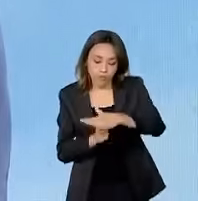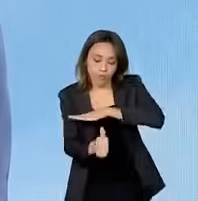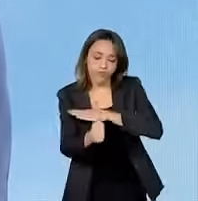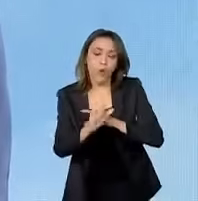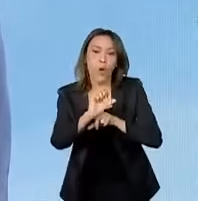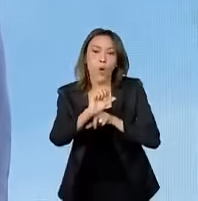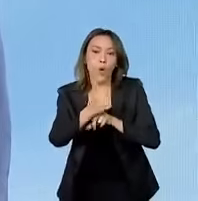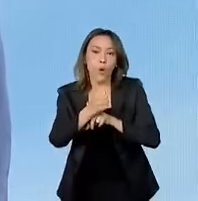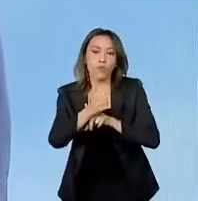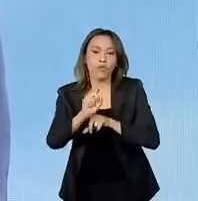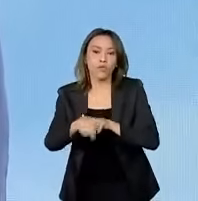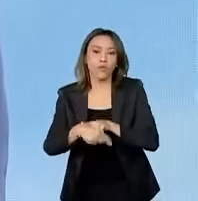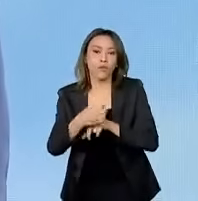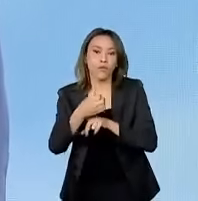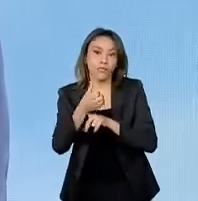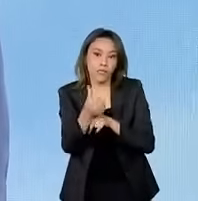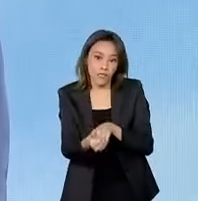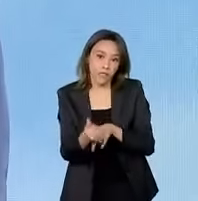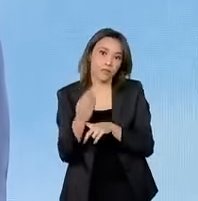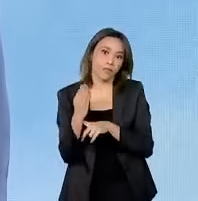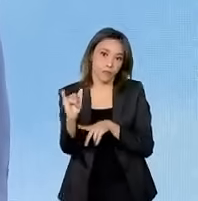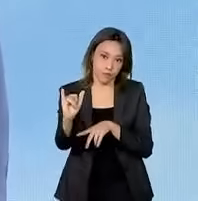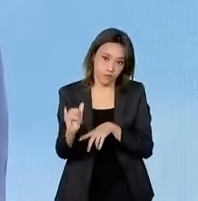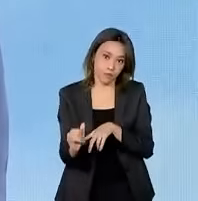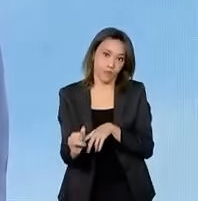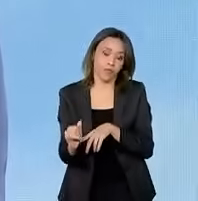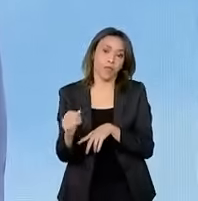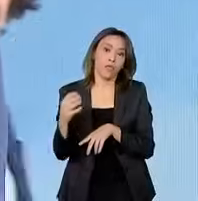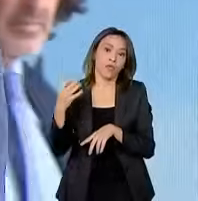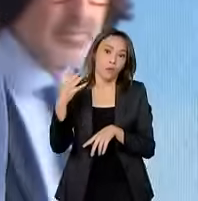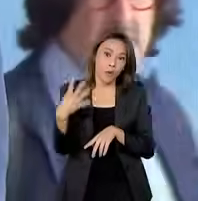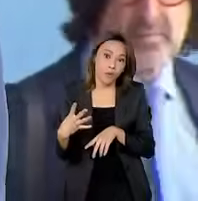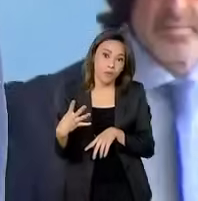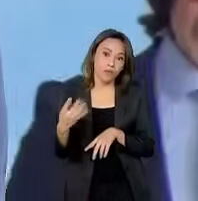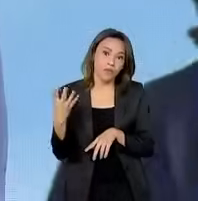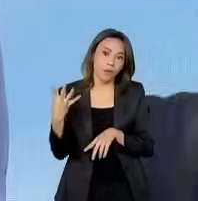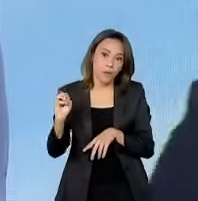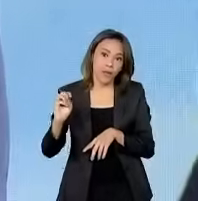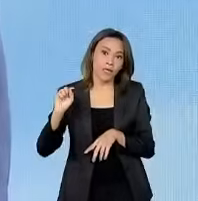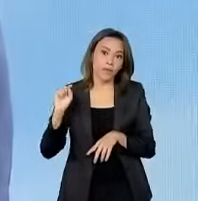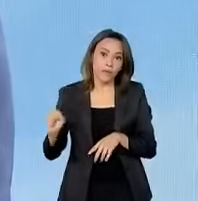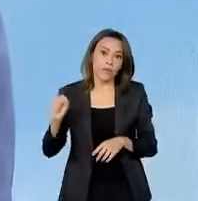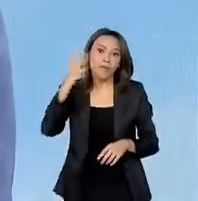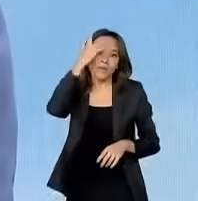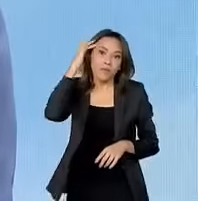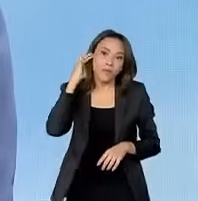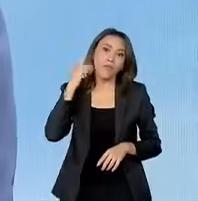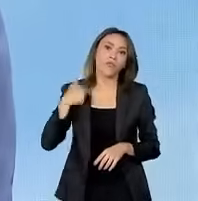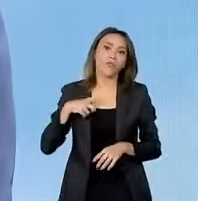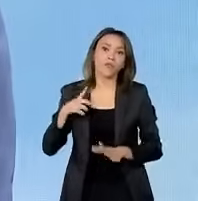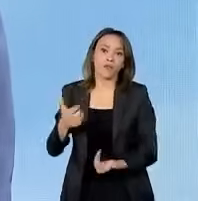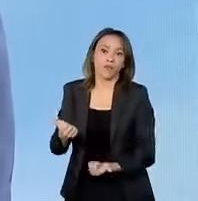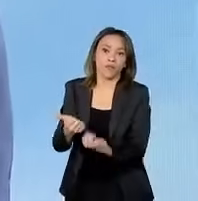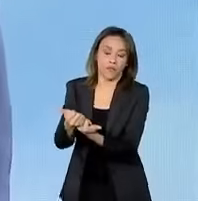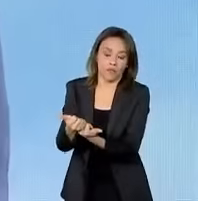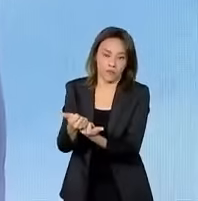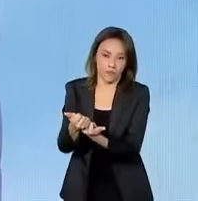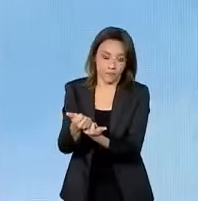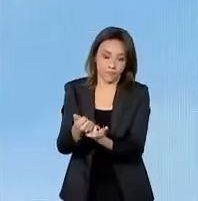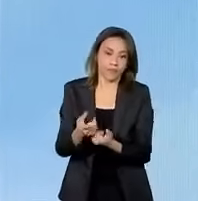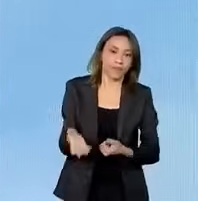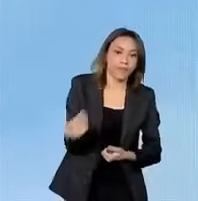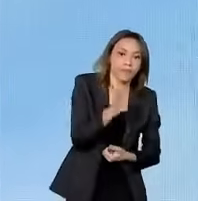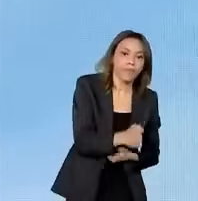11,6 bilhões. São 440 mil pessoas beneficiadas. No